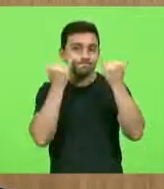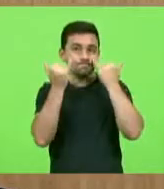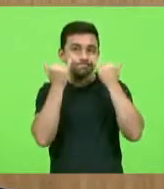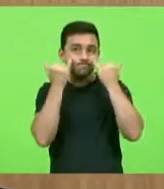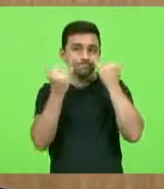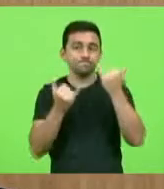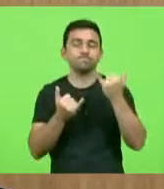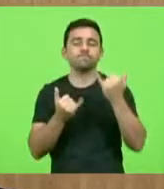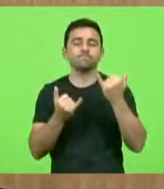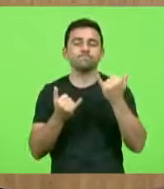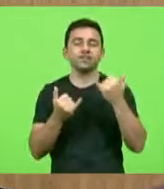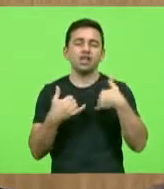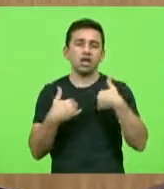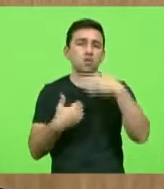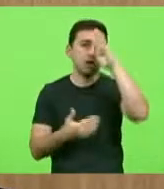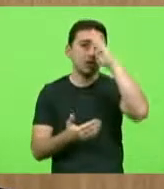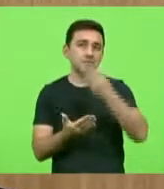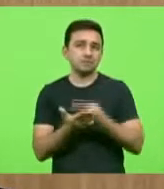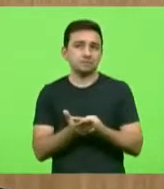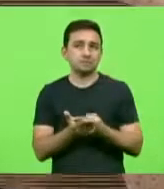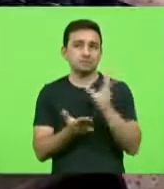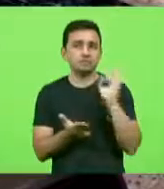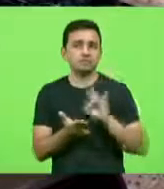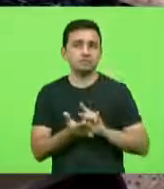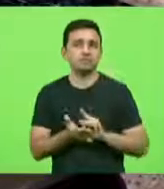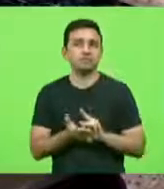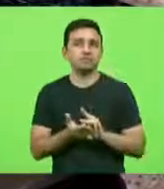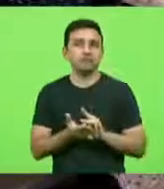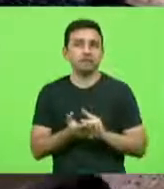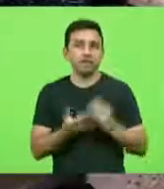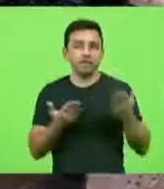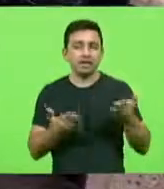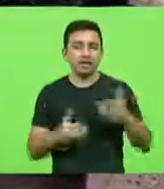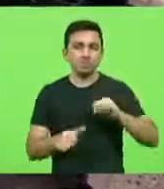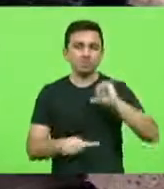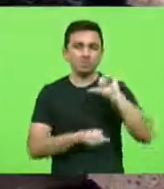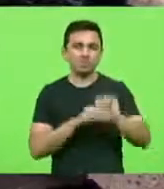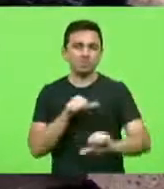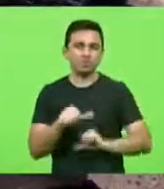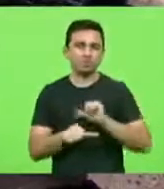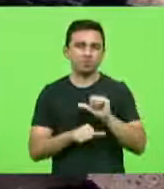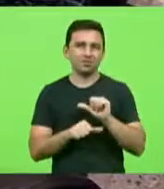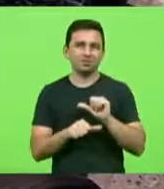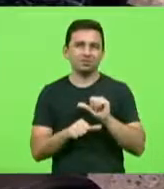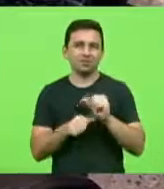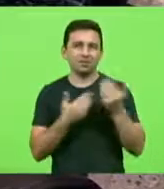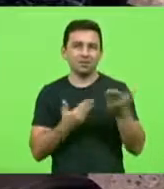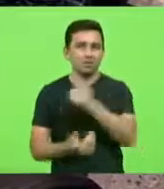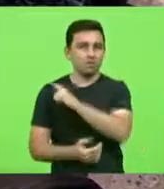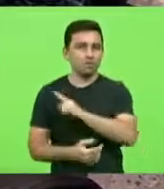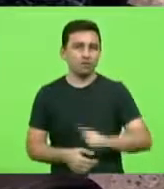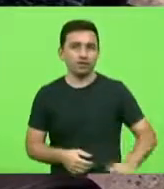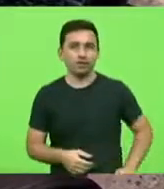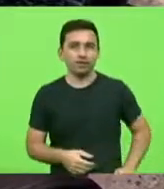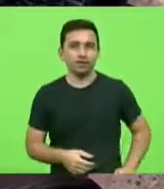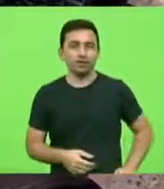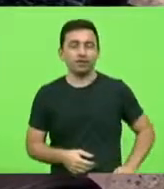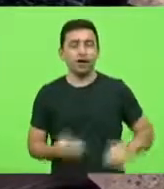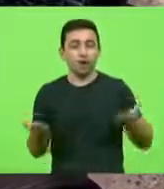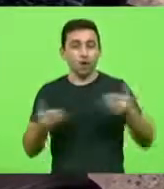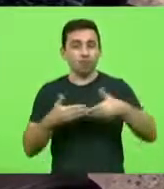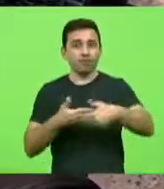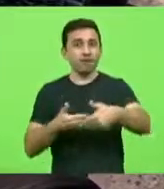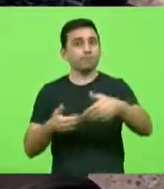eu creio, espero que essa transição que ocorreu no governo não venha impedir